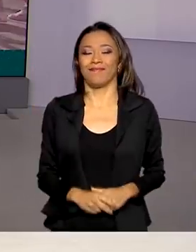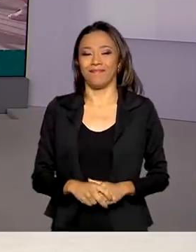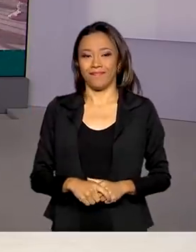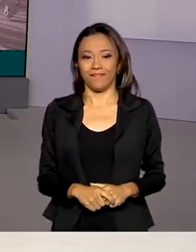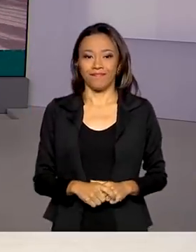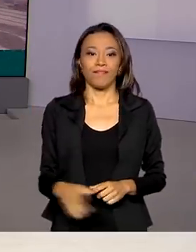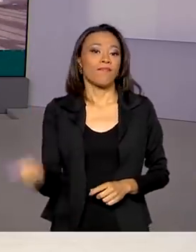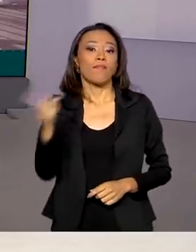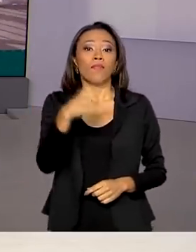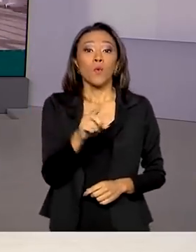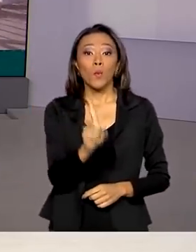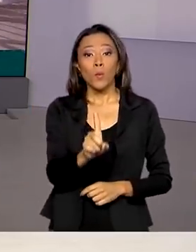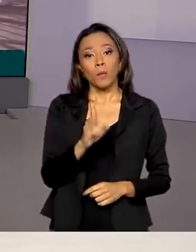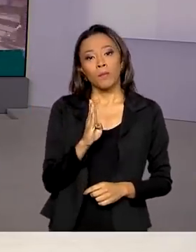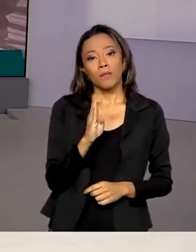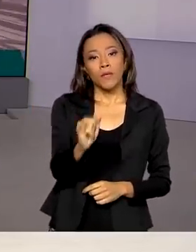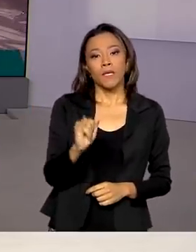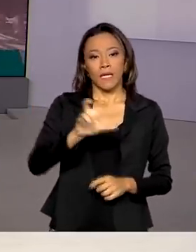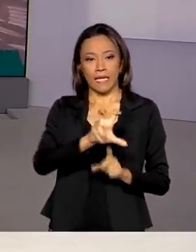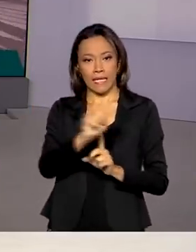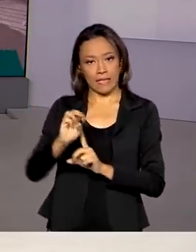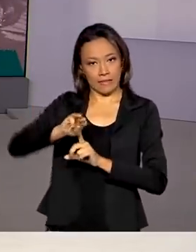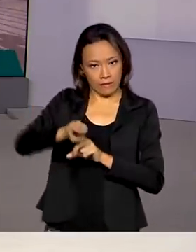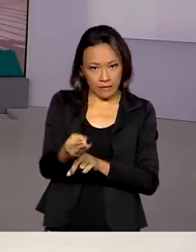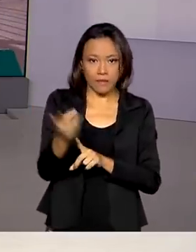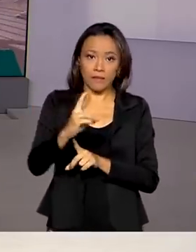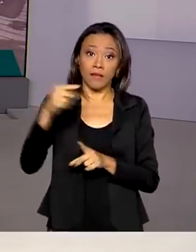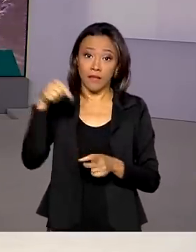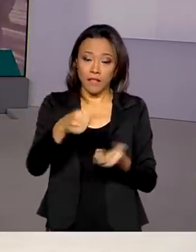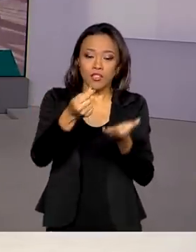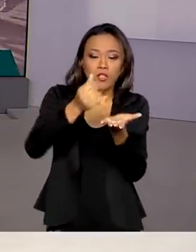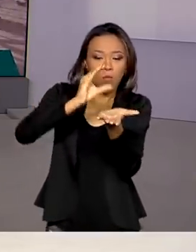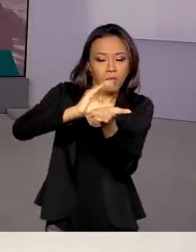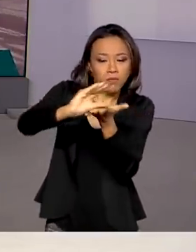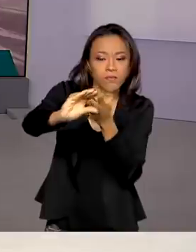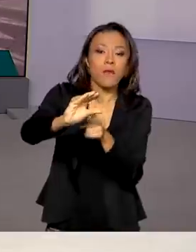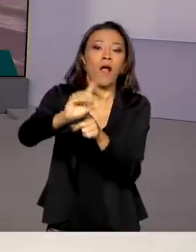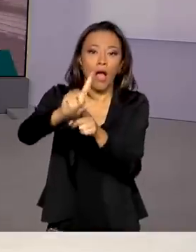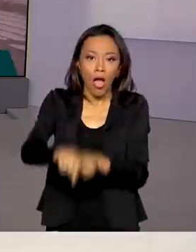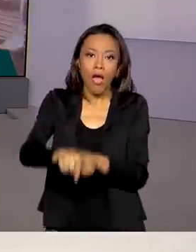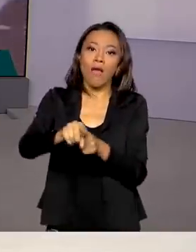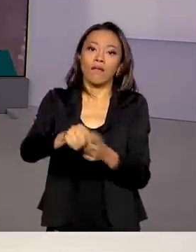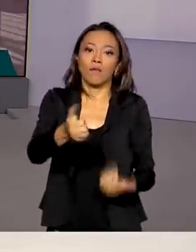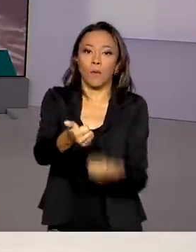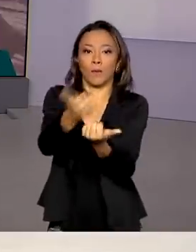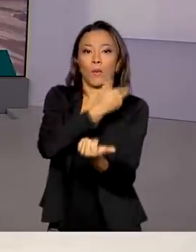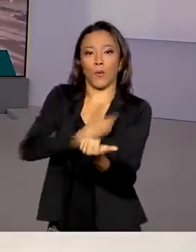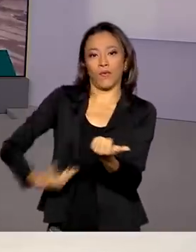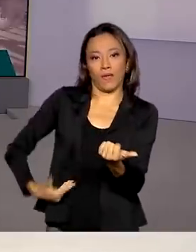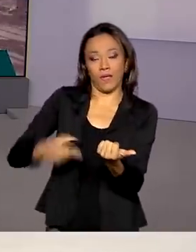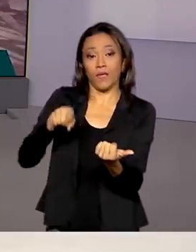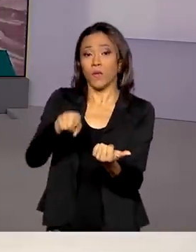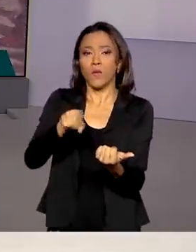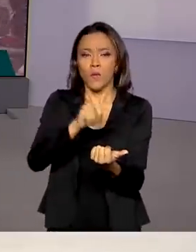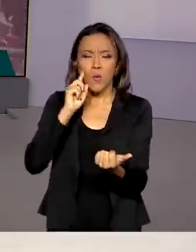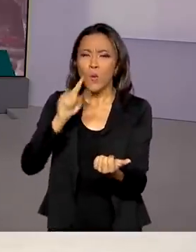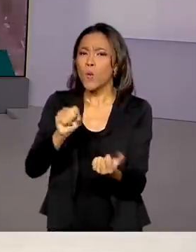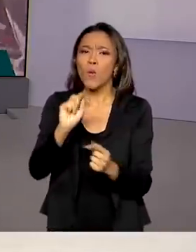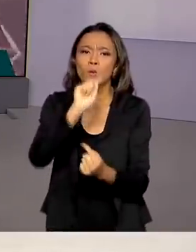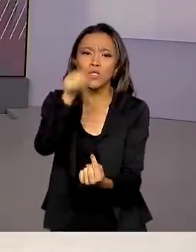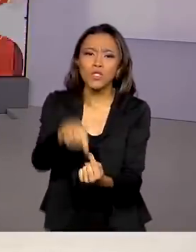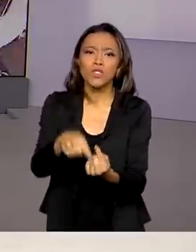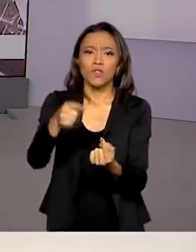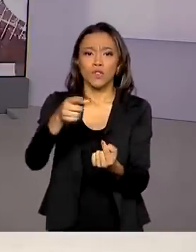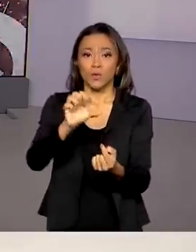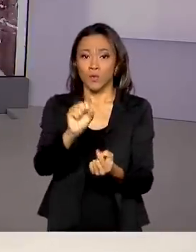Um bilhão e meio de reais. Esse recurso vai ser investido pelo governo para fortalecer a vigilância em saúde e o SUS